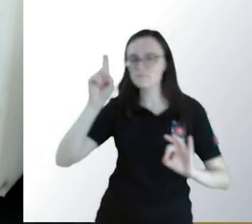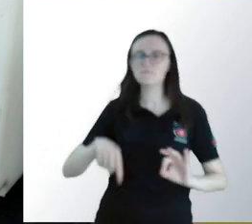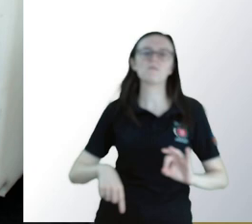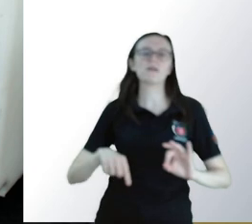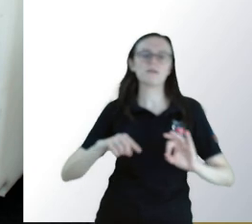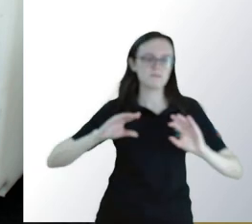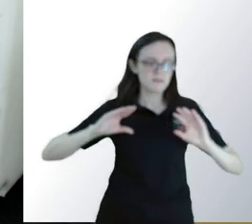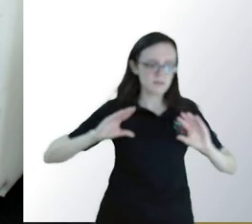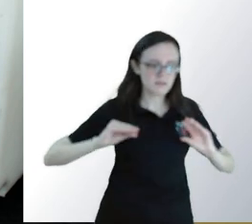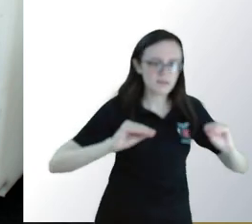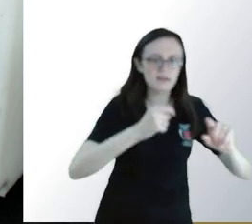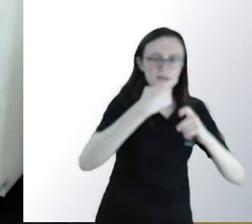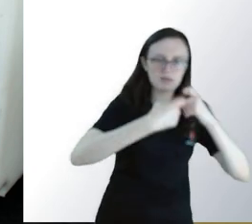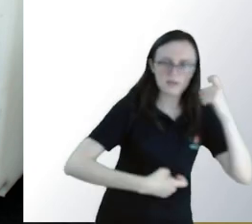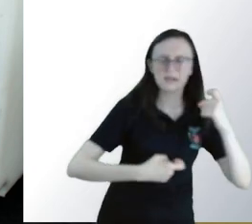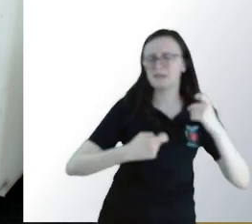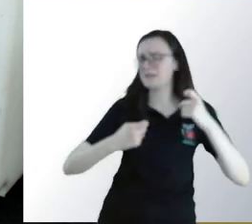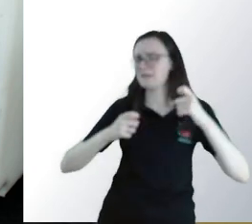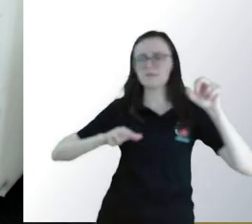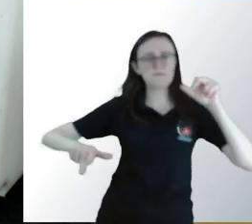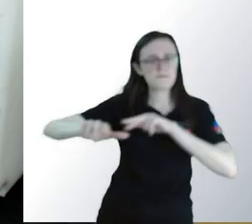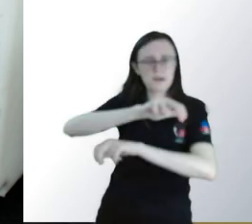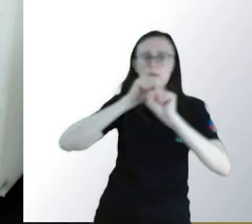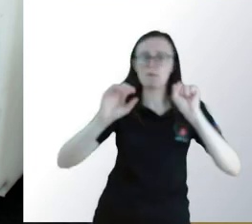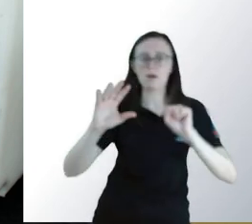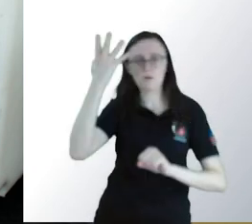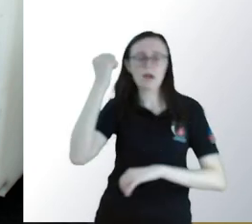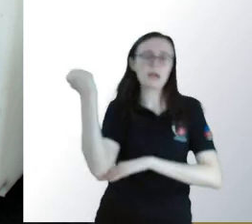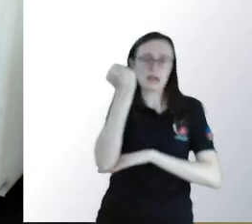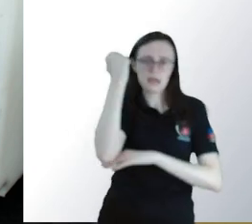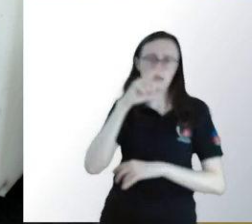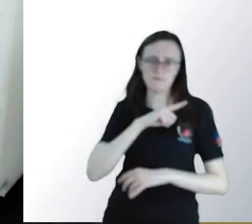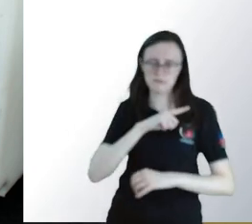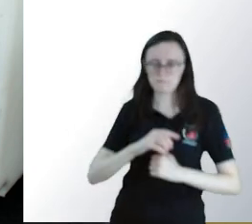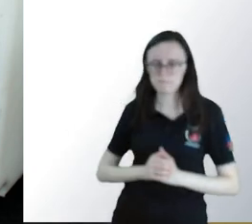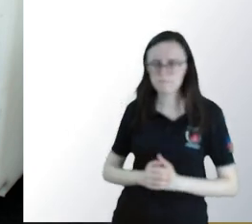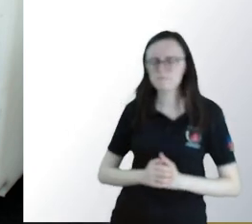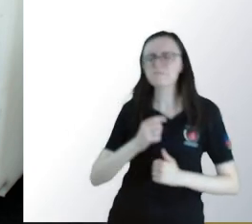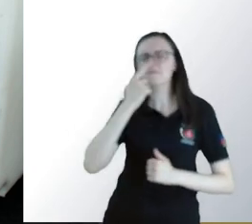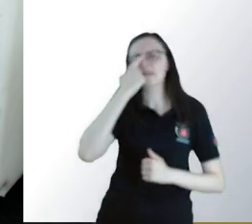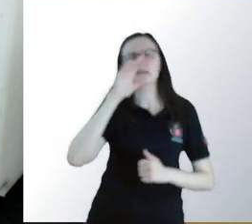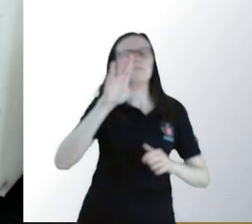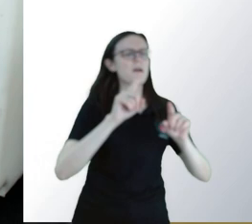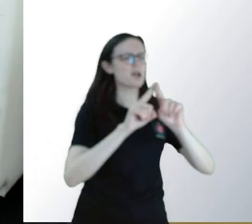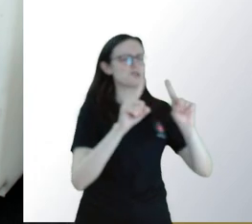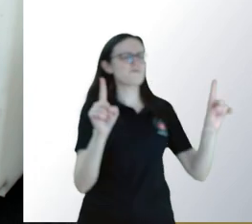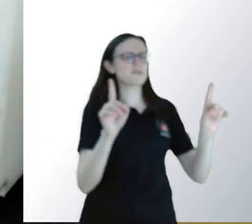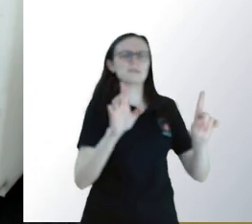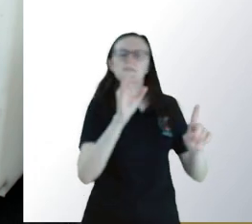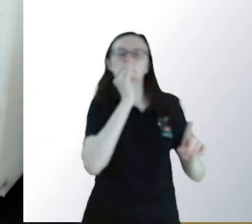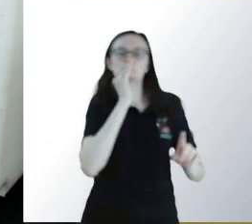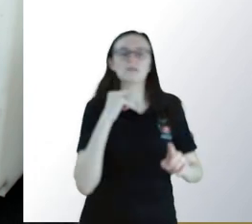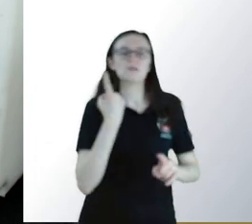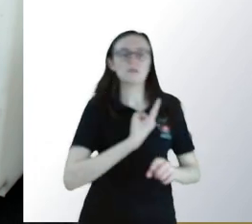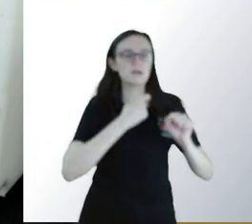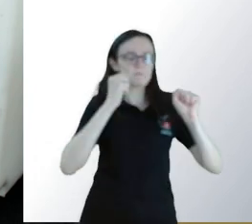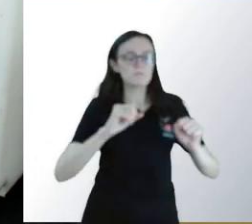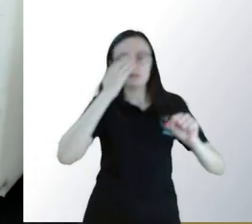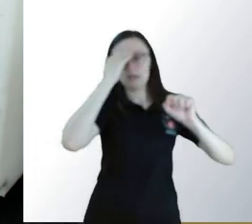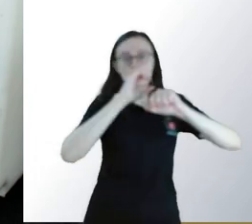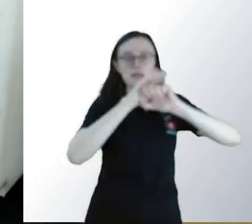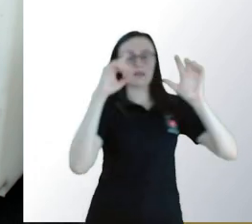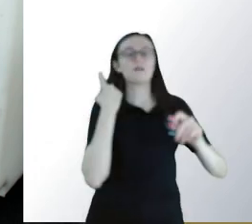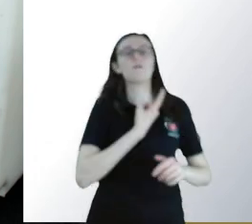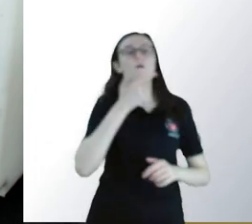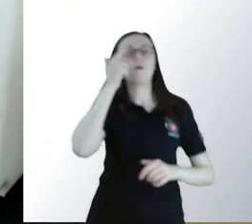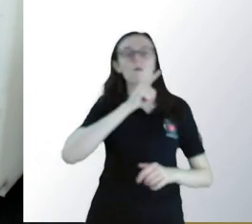importunação sexual e daí levar as consequências mais graves para esse agressor. E uma diferença, assim, vamos colocar assim, para a gente entender,